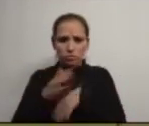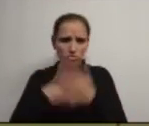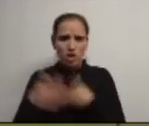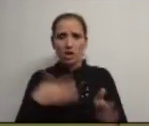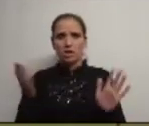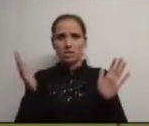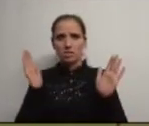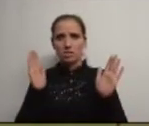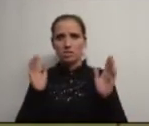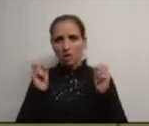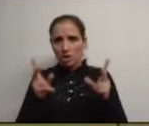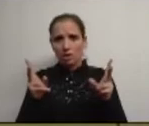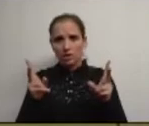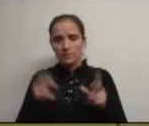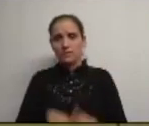ok